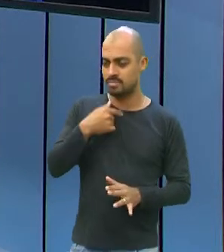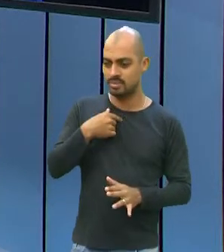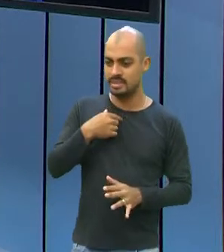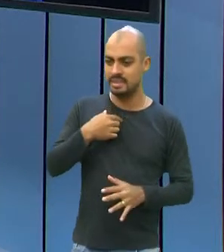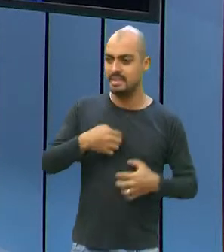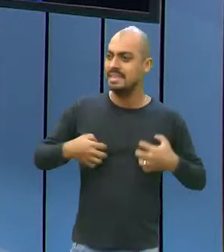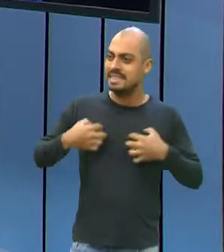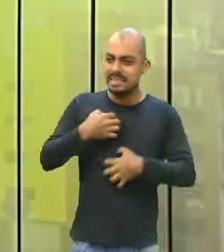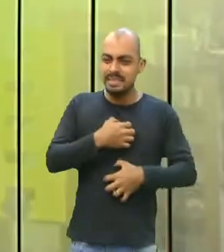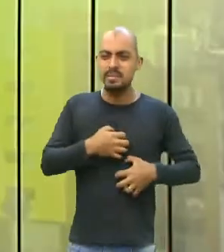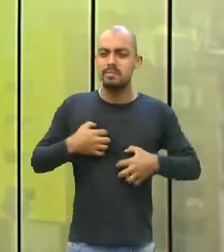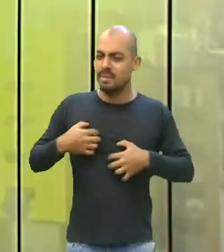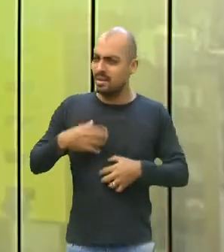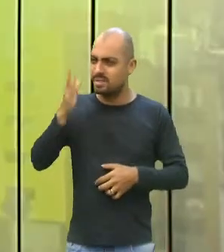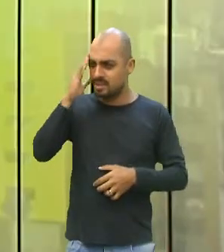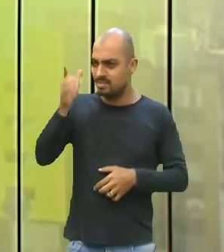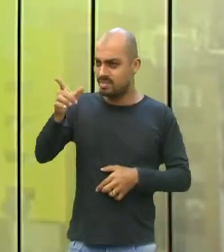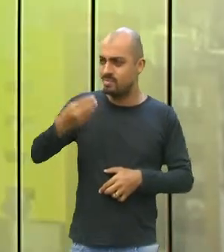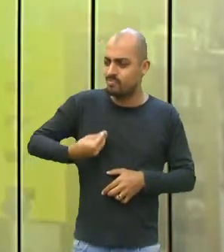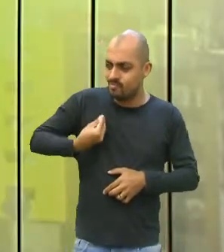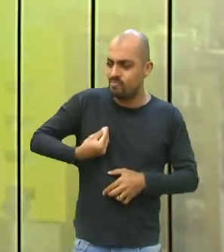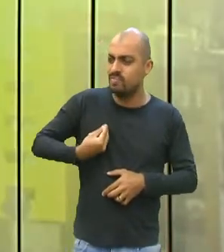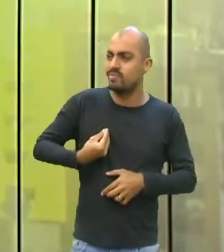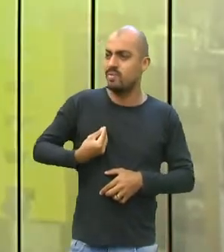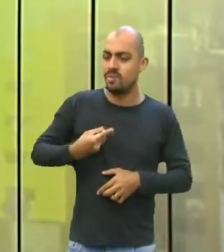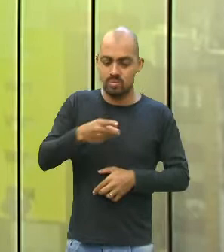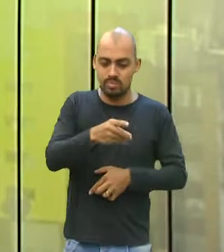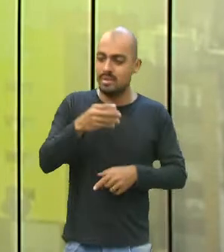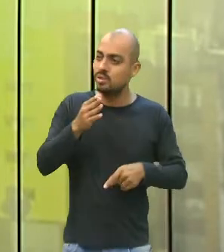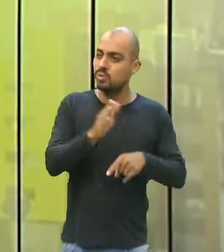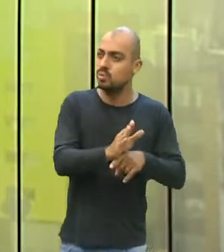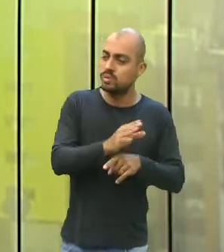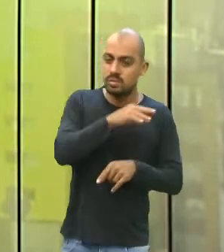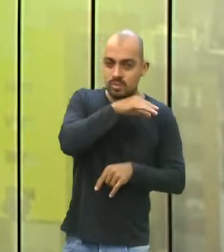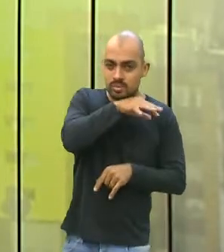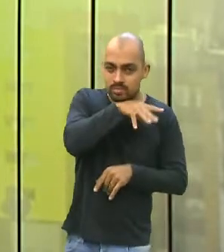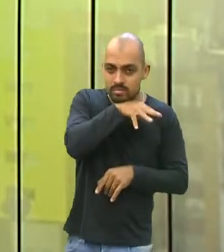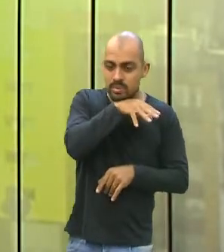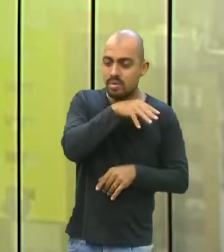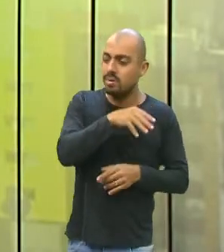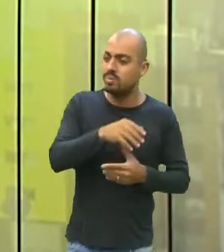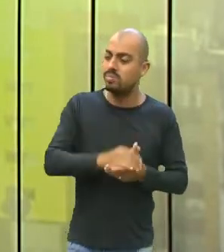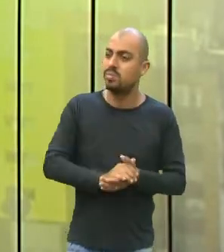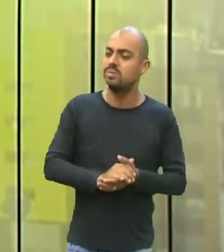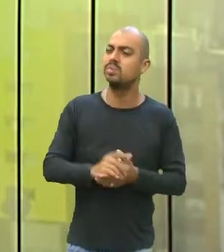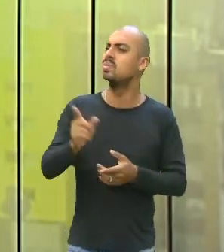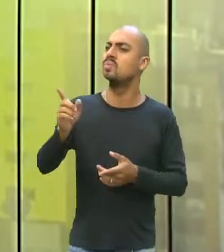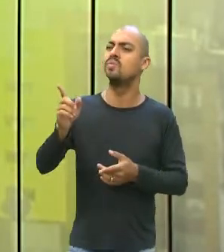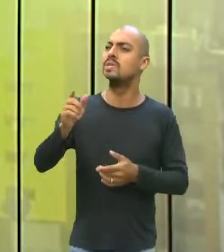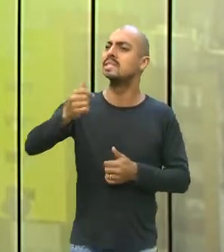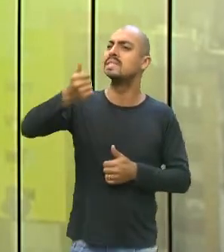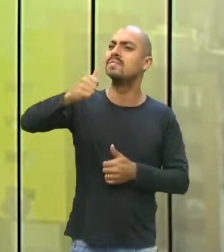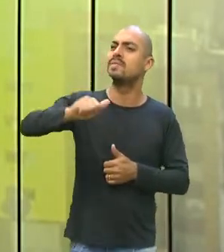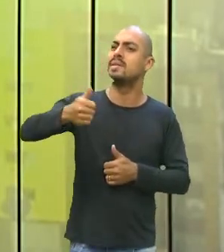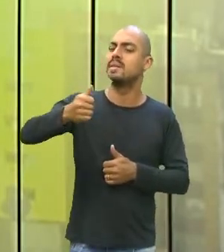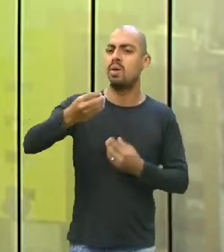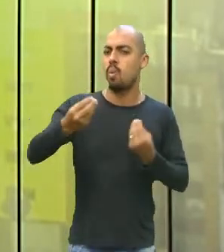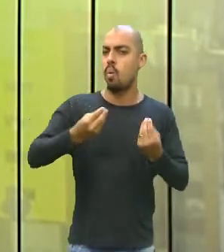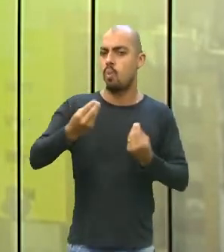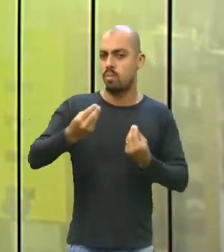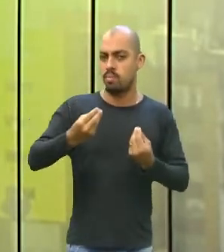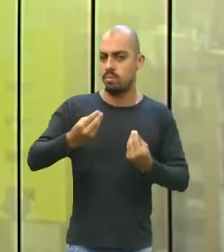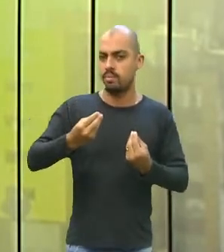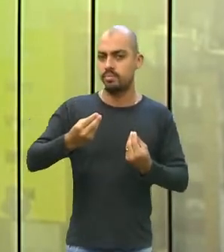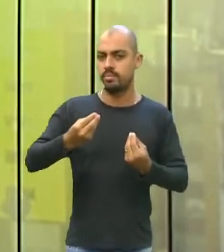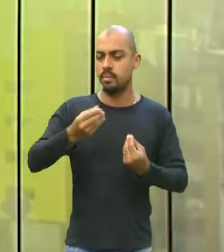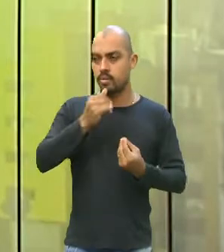nesse desespero, nessa agonia que você passou no resgate, o que você analisa do ponto de